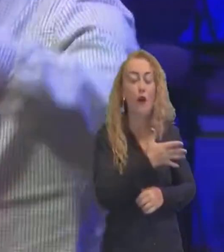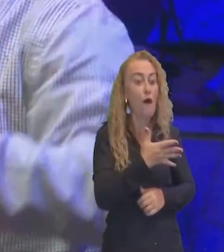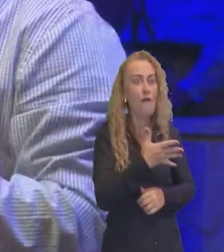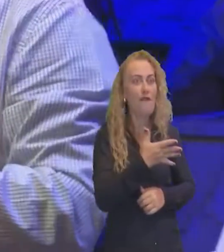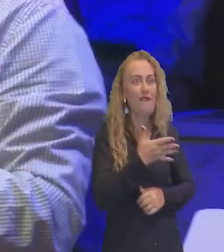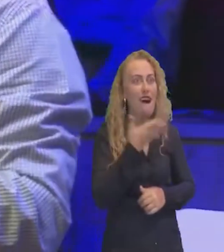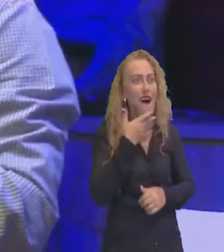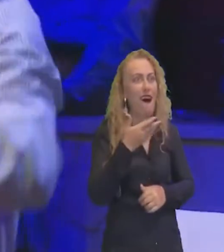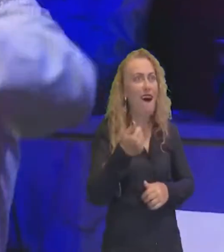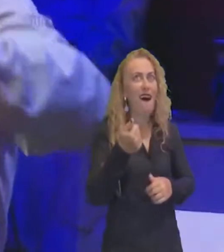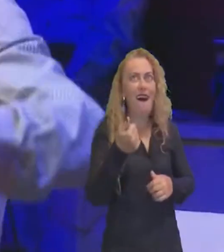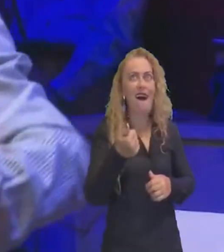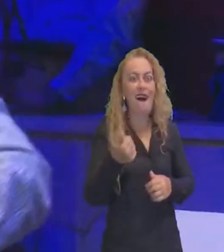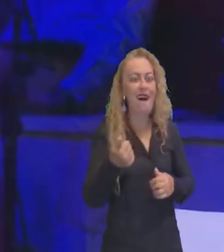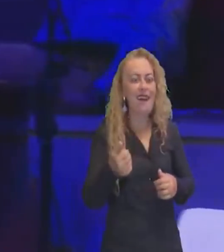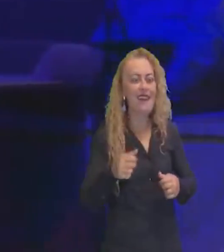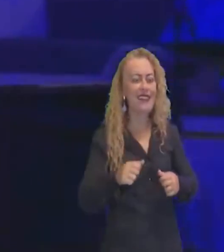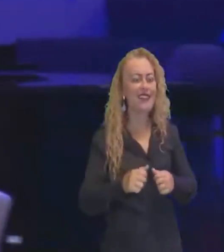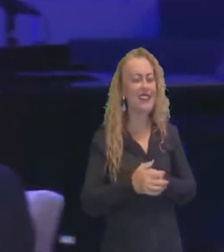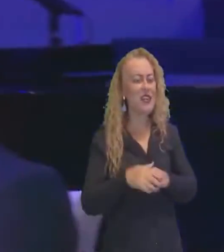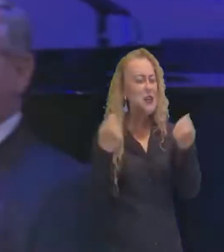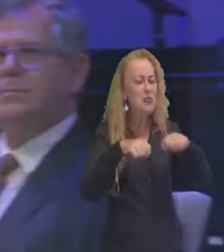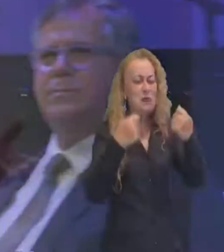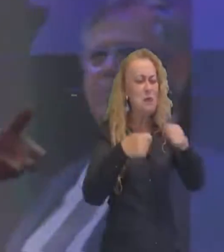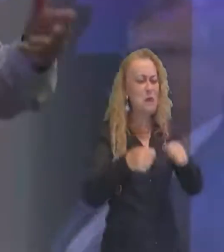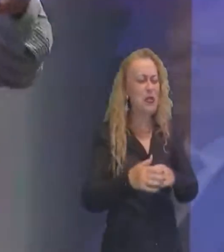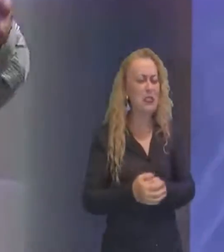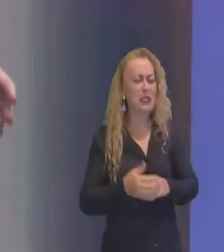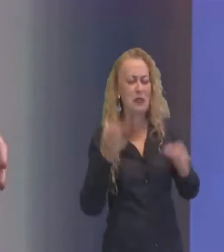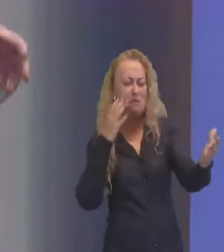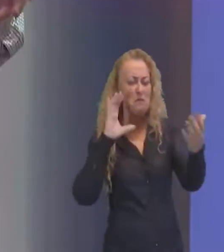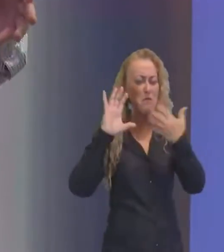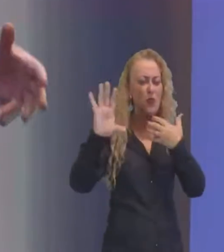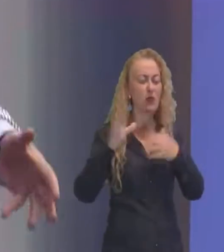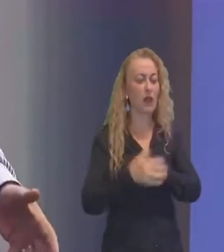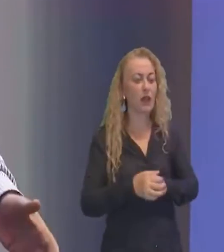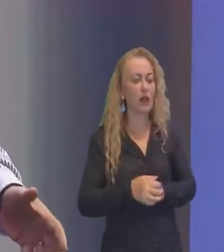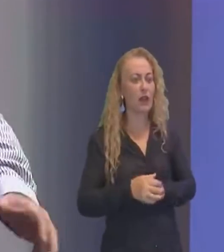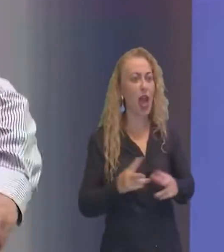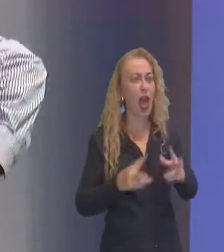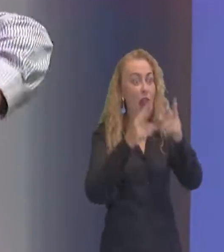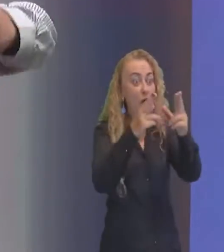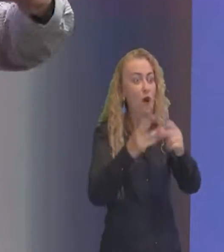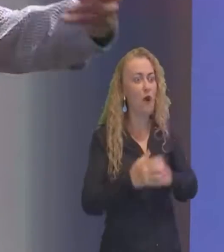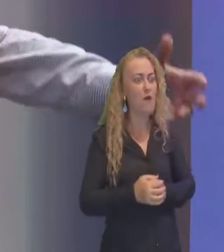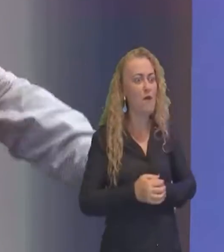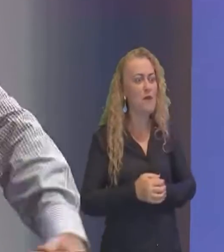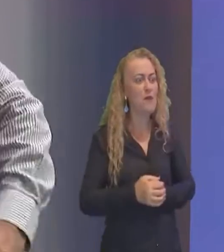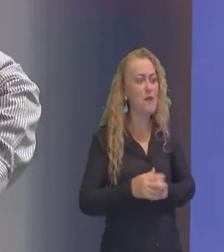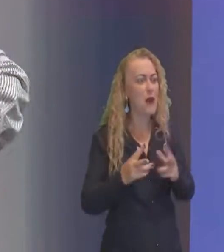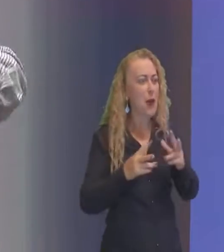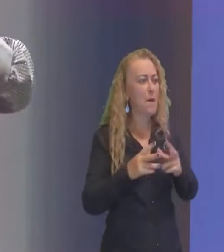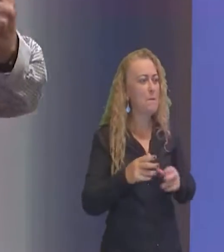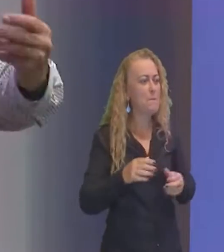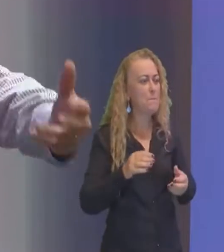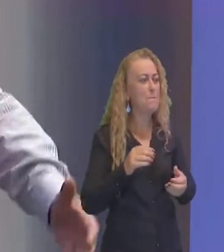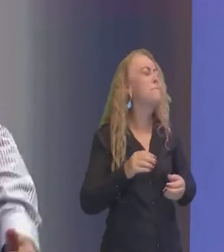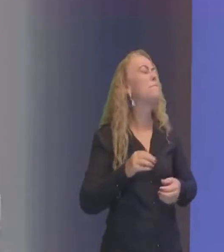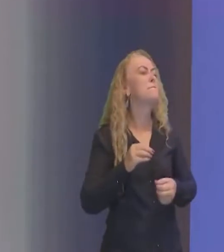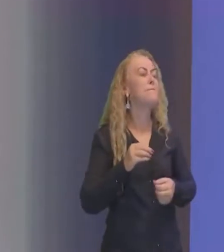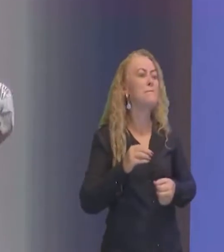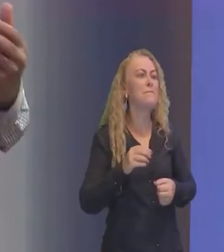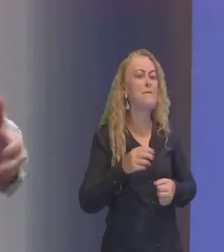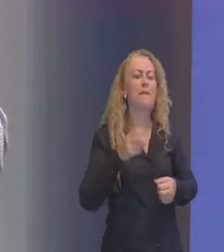coisa maravilhosa. Você não precisa mudar, é com o mesmo cônjuge. Deus faz uma obra, Deus faz